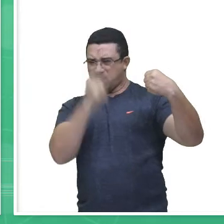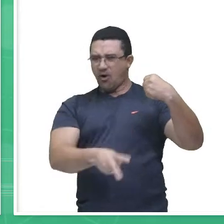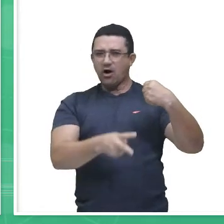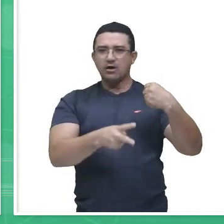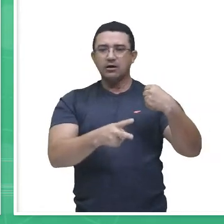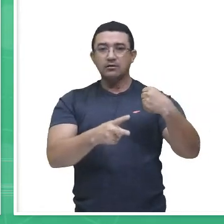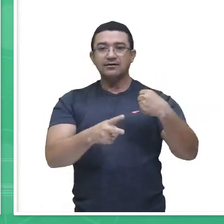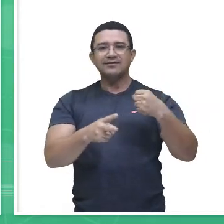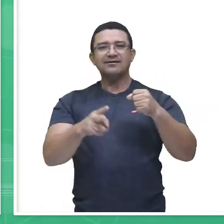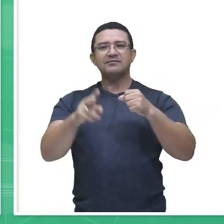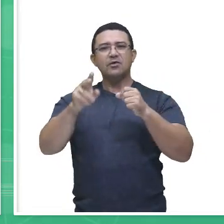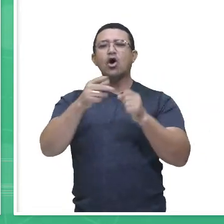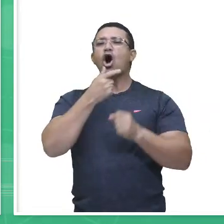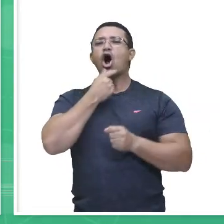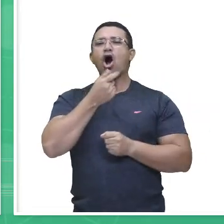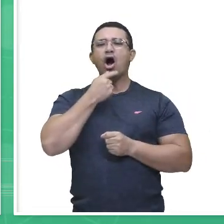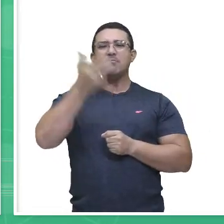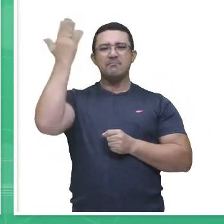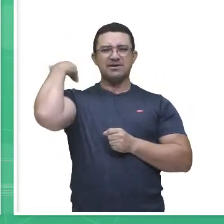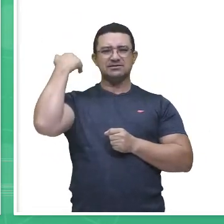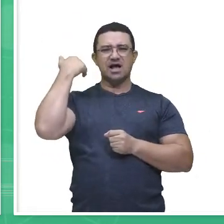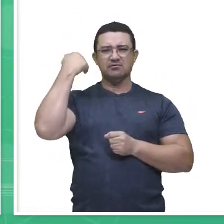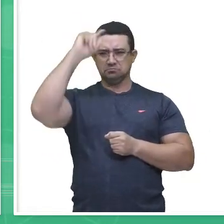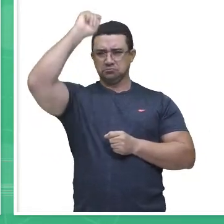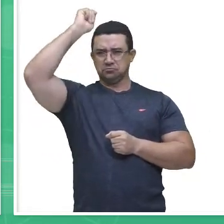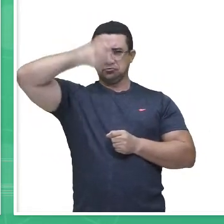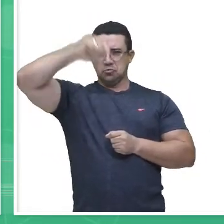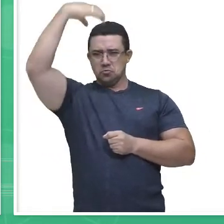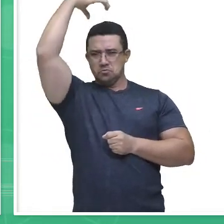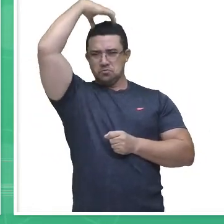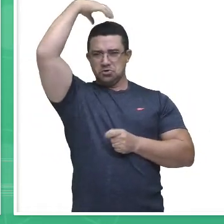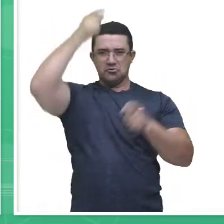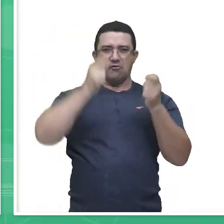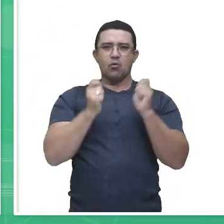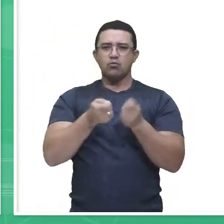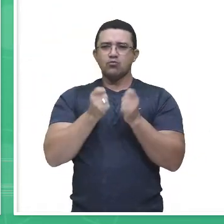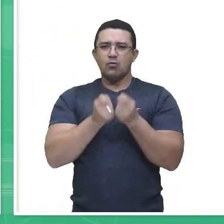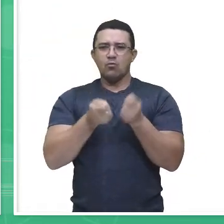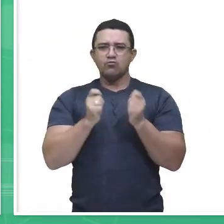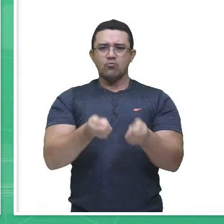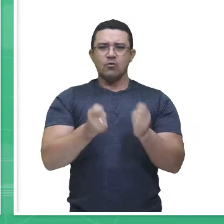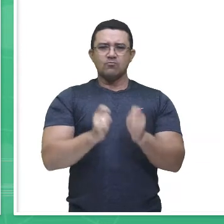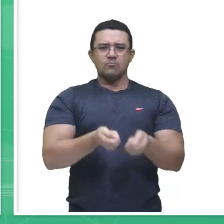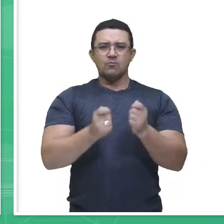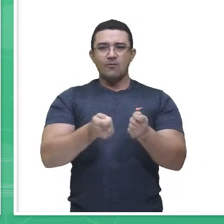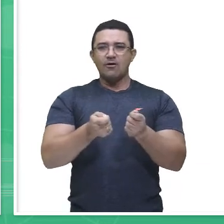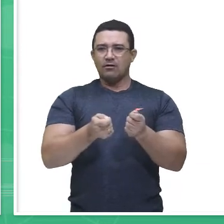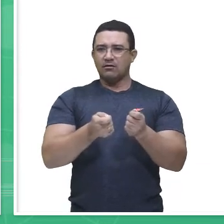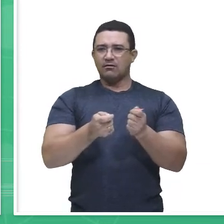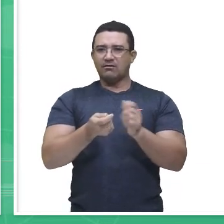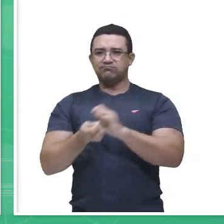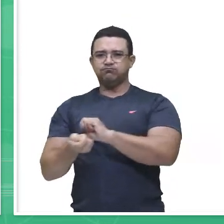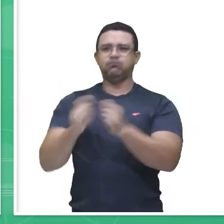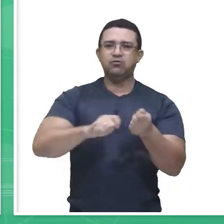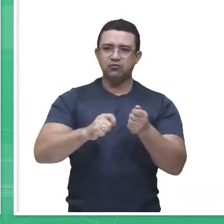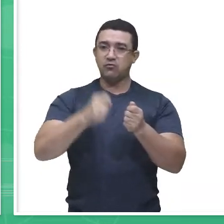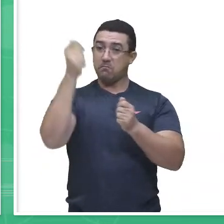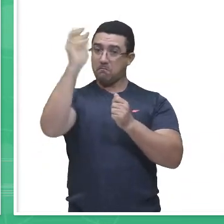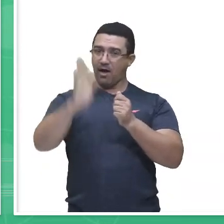herói europeu, que o cavaleiro medieval nós vamos ter representado na figura do índio aqui no Brasil, certo?